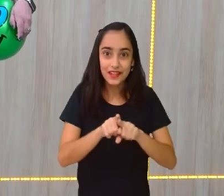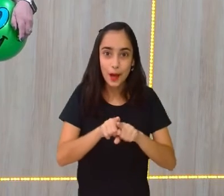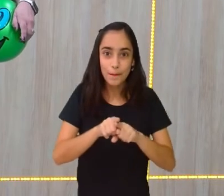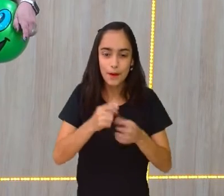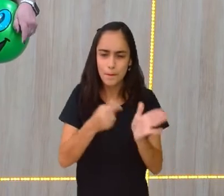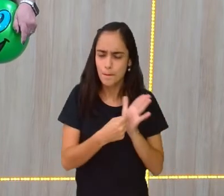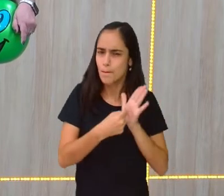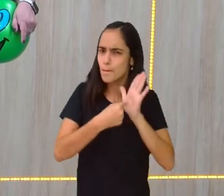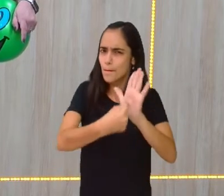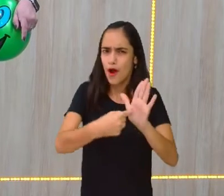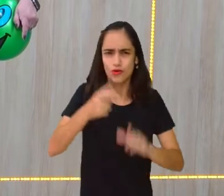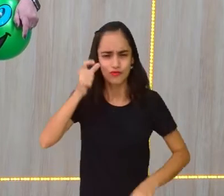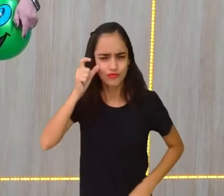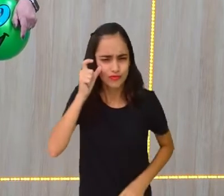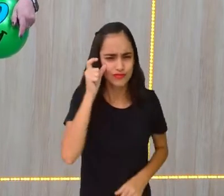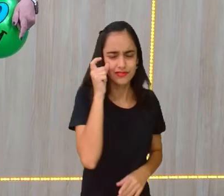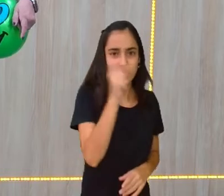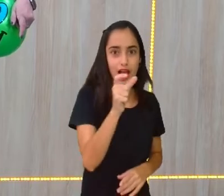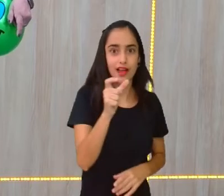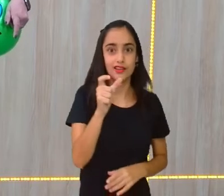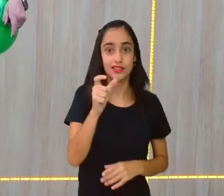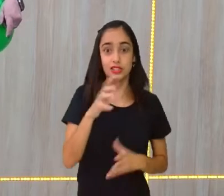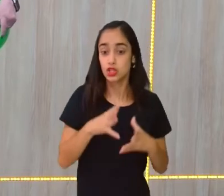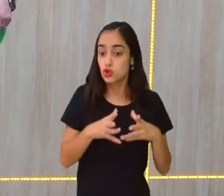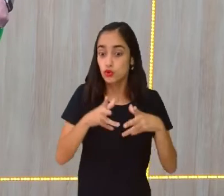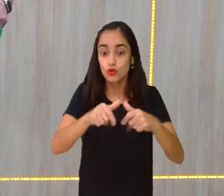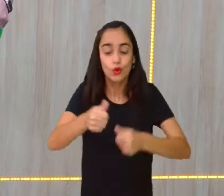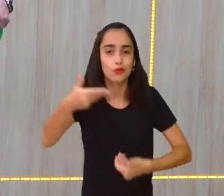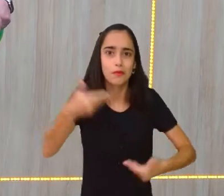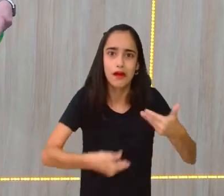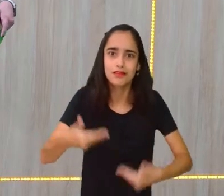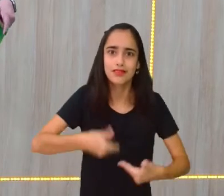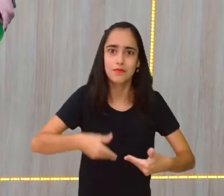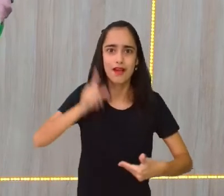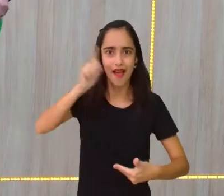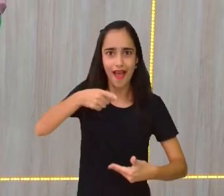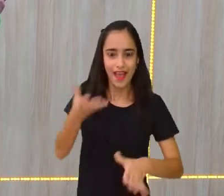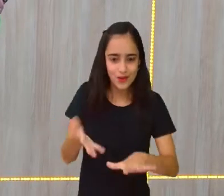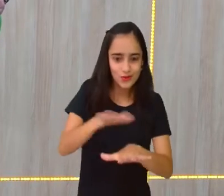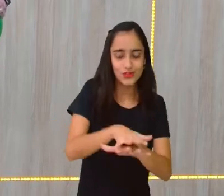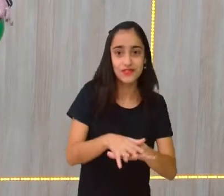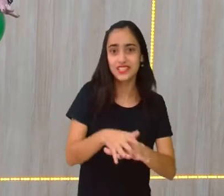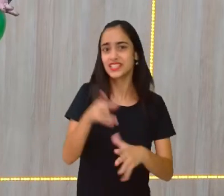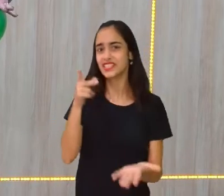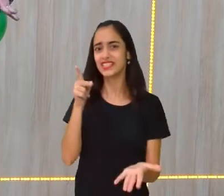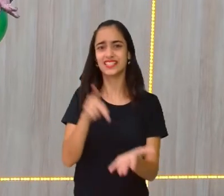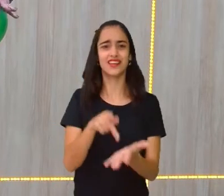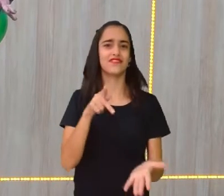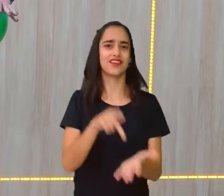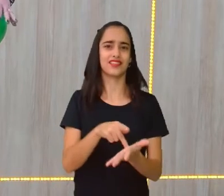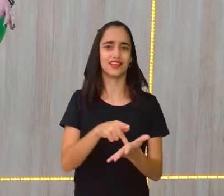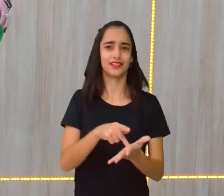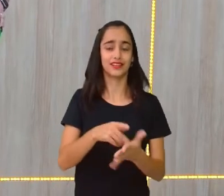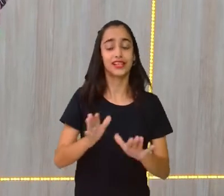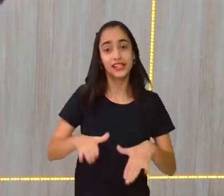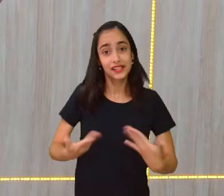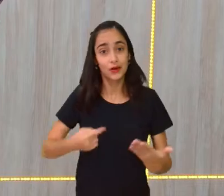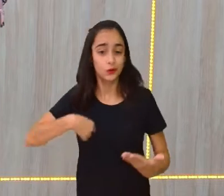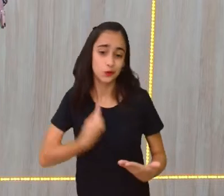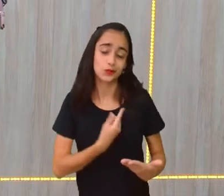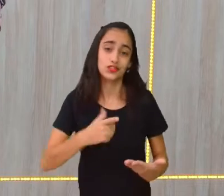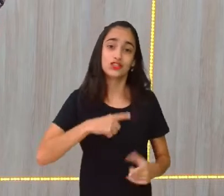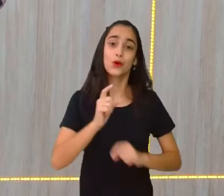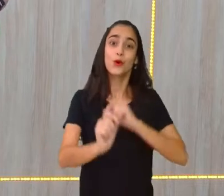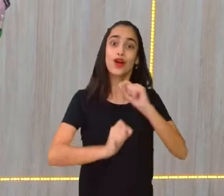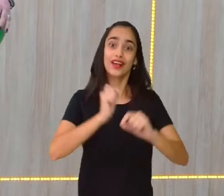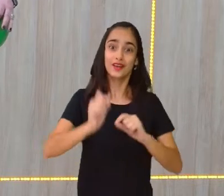Uma escola de fato inclusiva. E para isso, nós contamos aí com a nossa querida Keren, que está colocando aí, olha gente, todo o